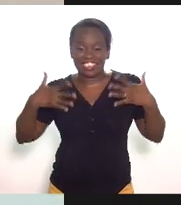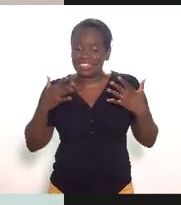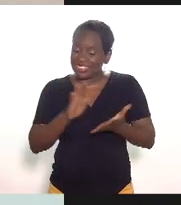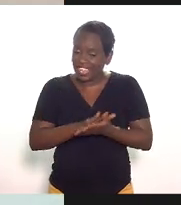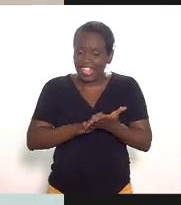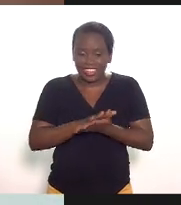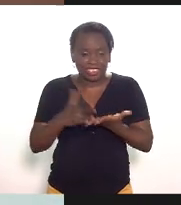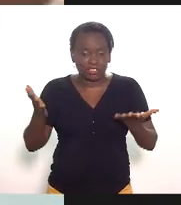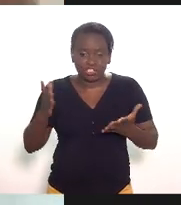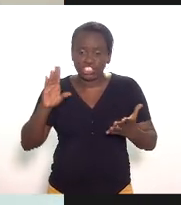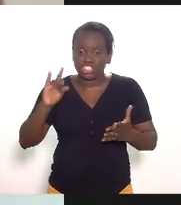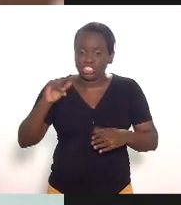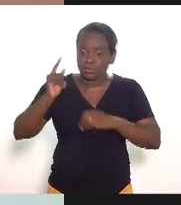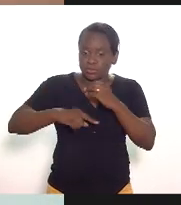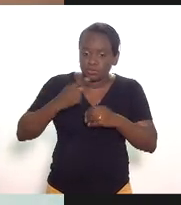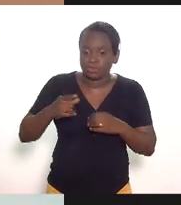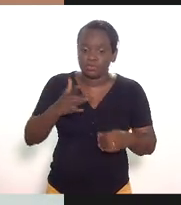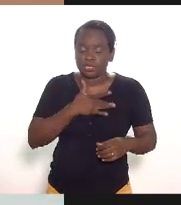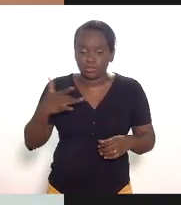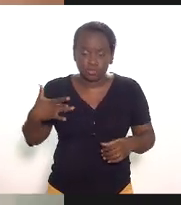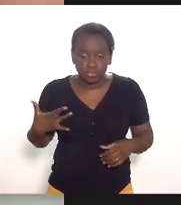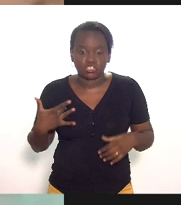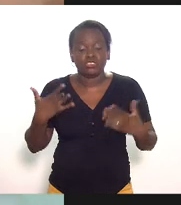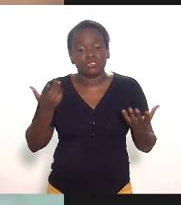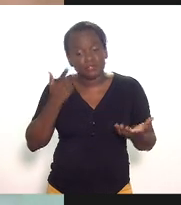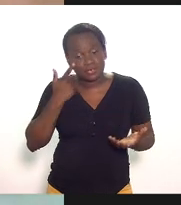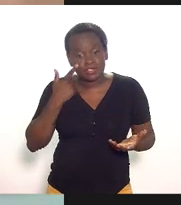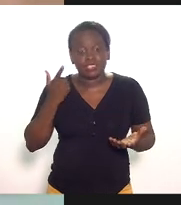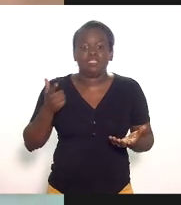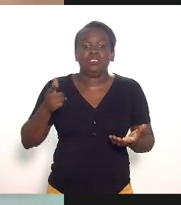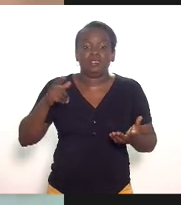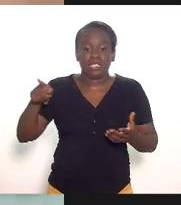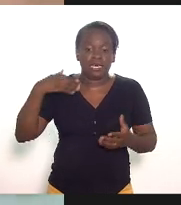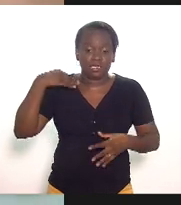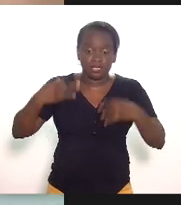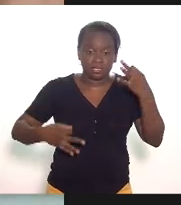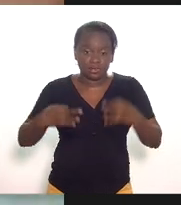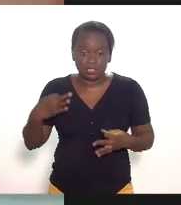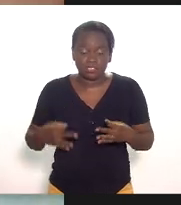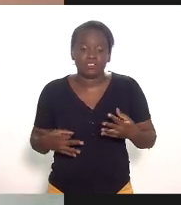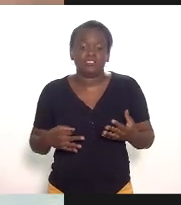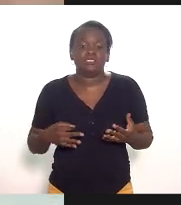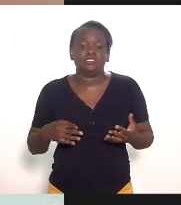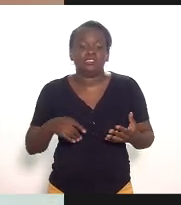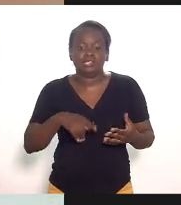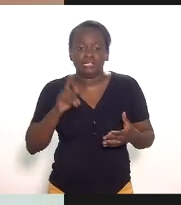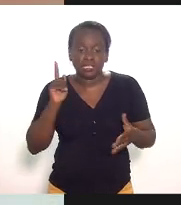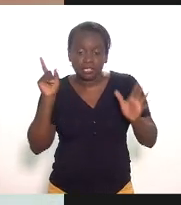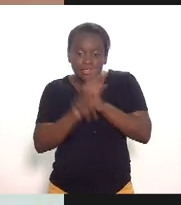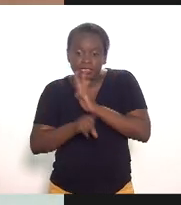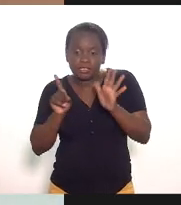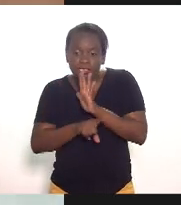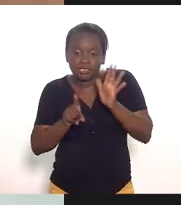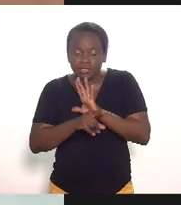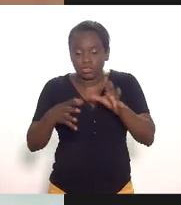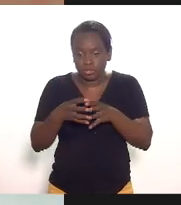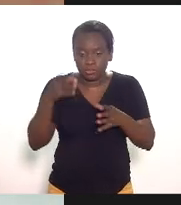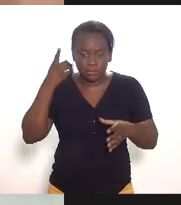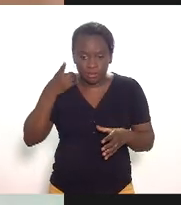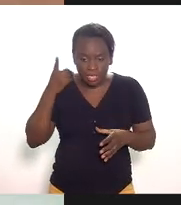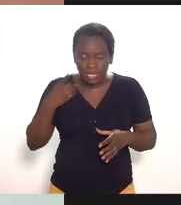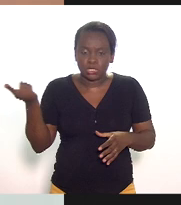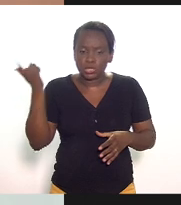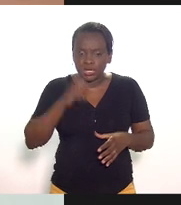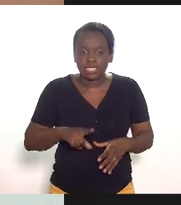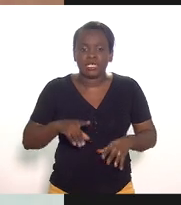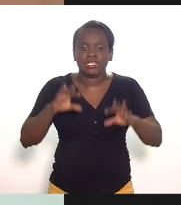Mundial da Saúde. Espero que lá no Tribunal Misto, das interpelações feitas pelos novos deputados que estão lá,